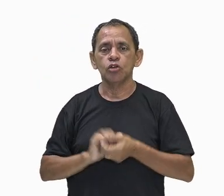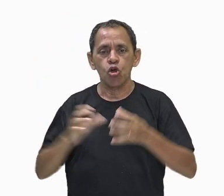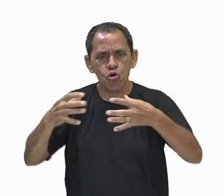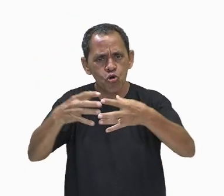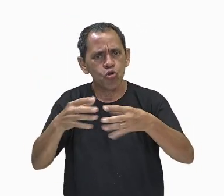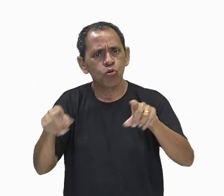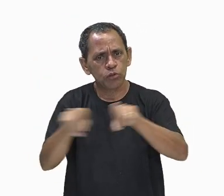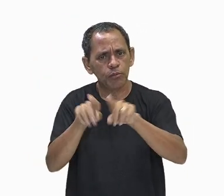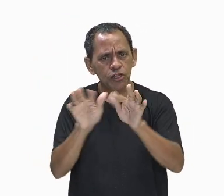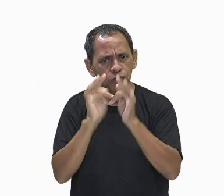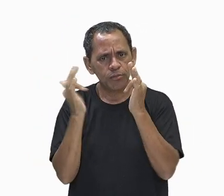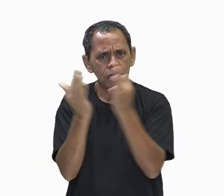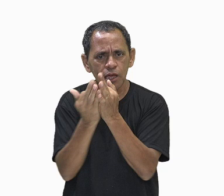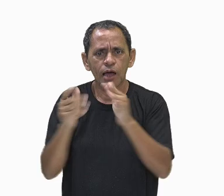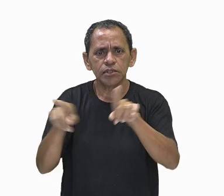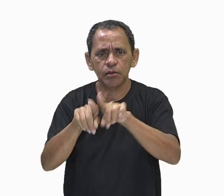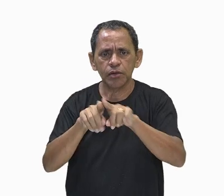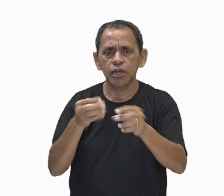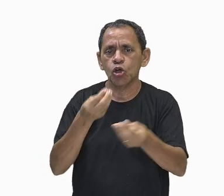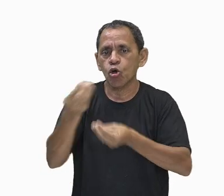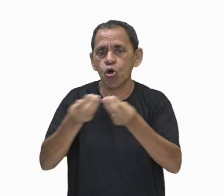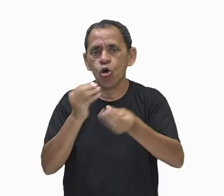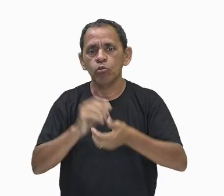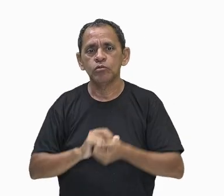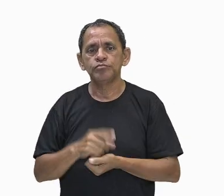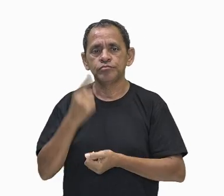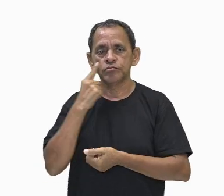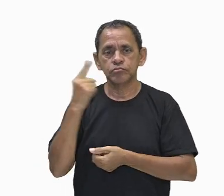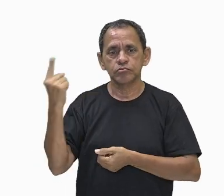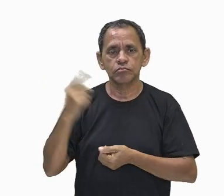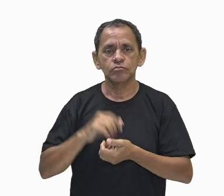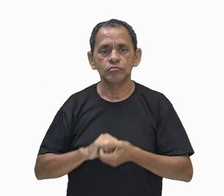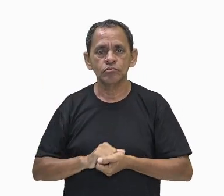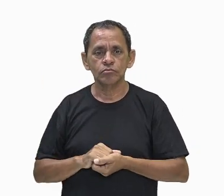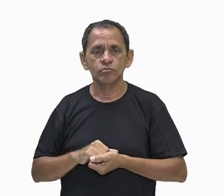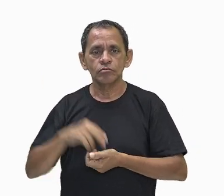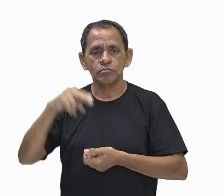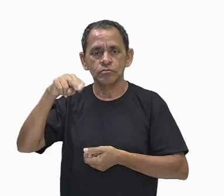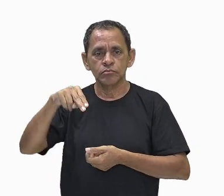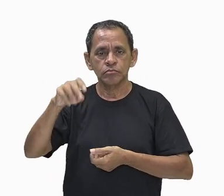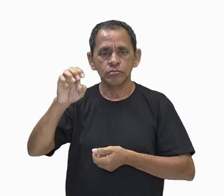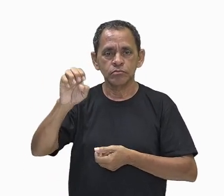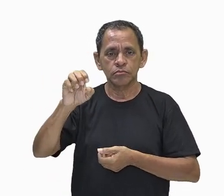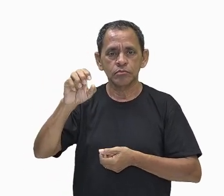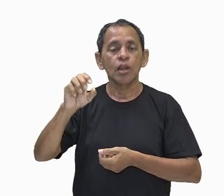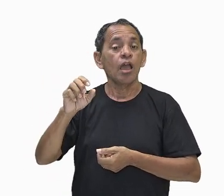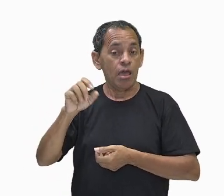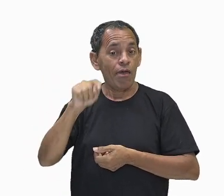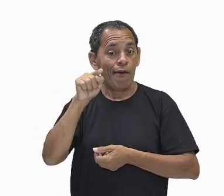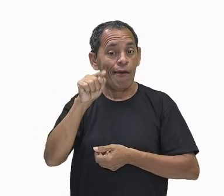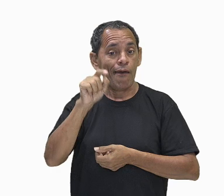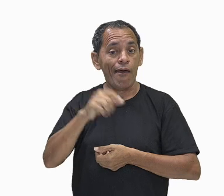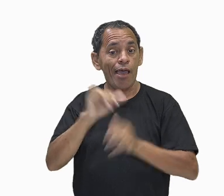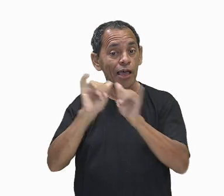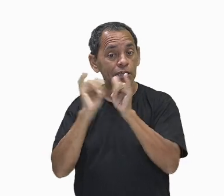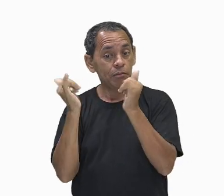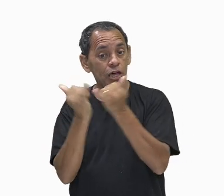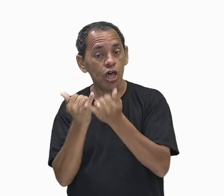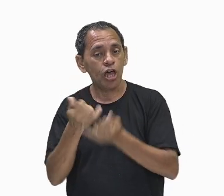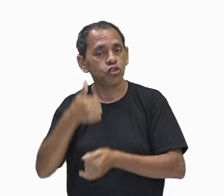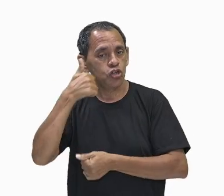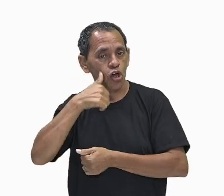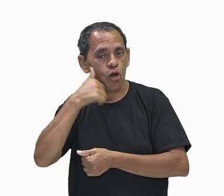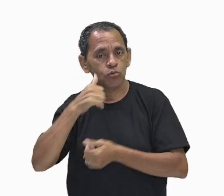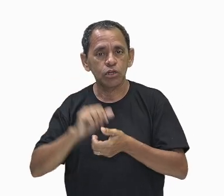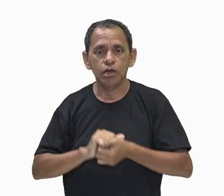Temos também aí Sobeknéfero, né, que era, na verdade, uma faraó mulher. Governou o Egito de 1806 a